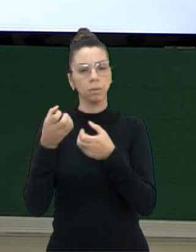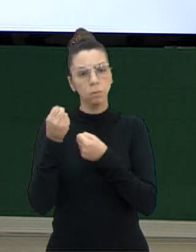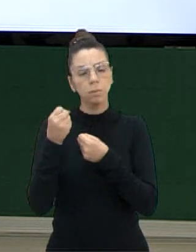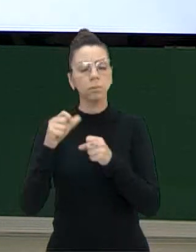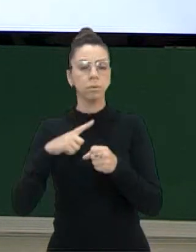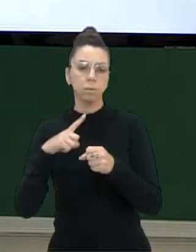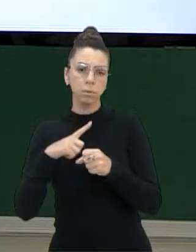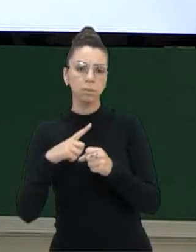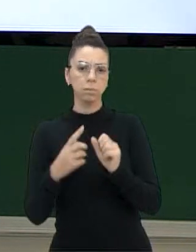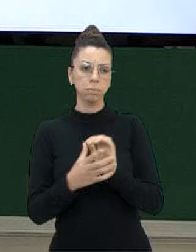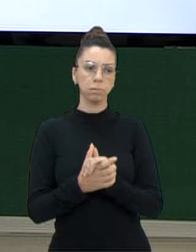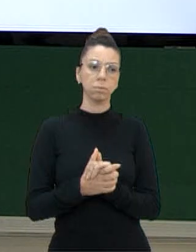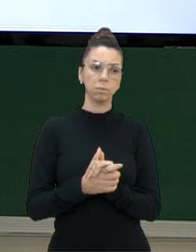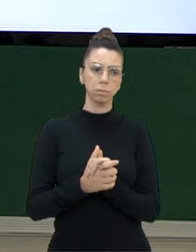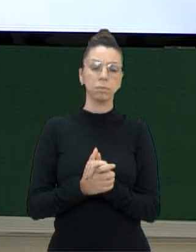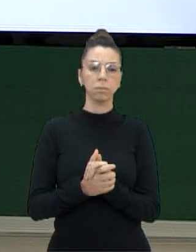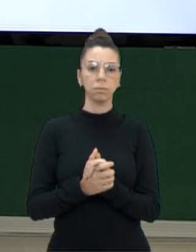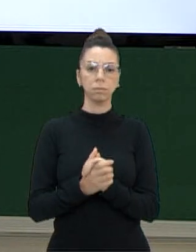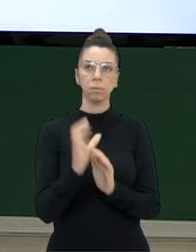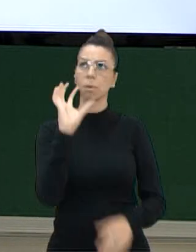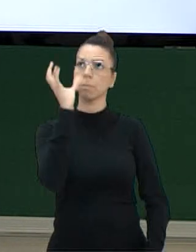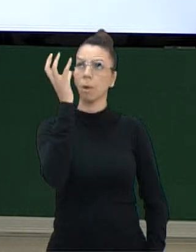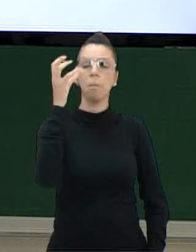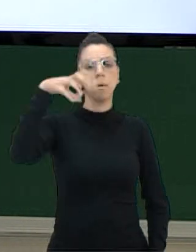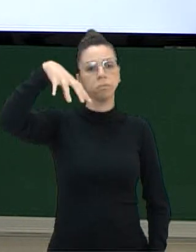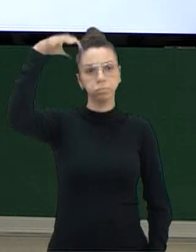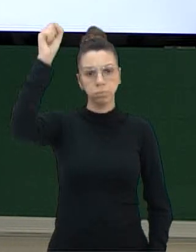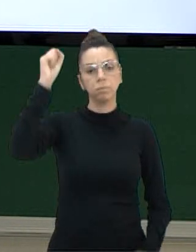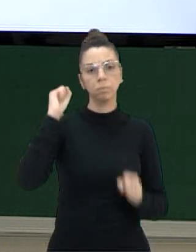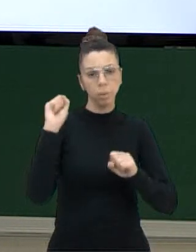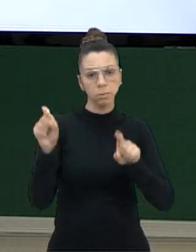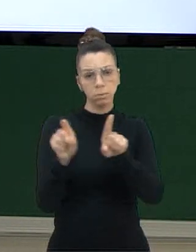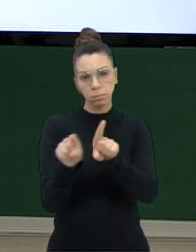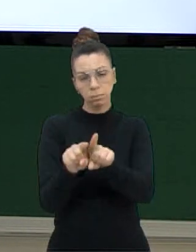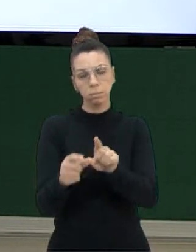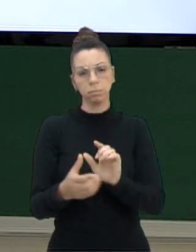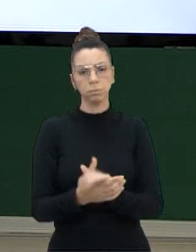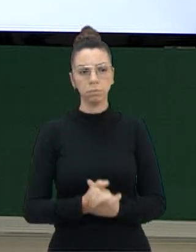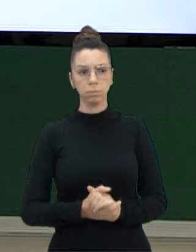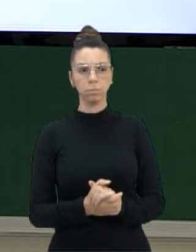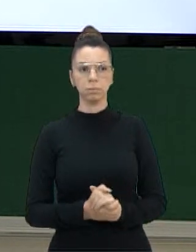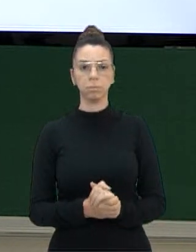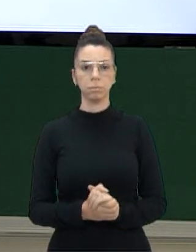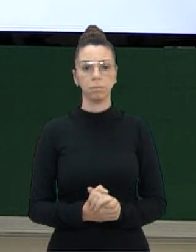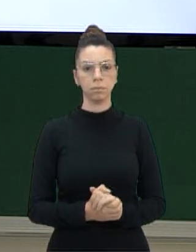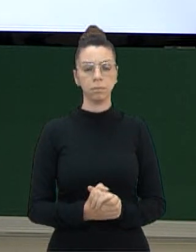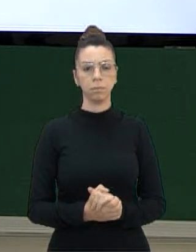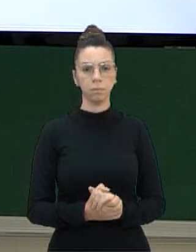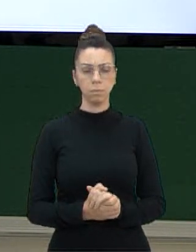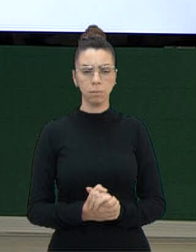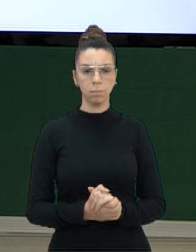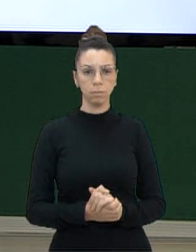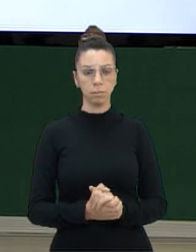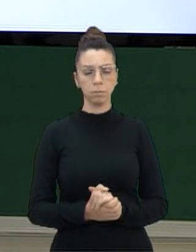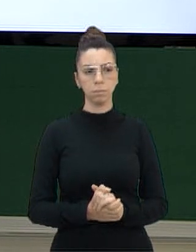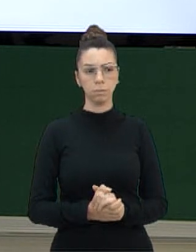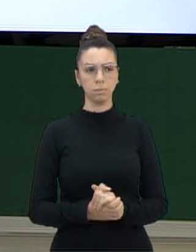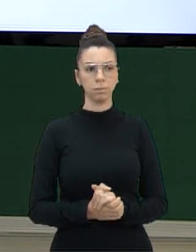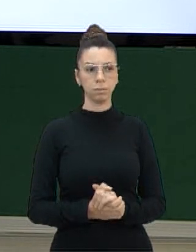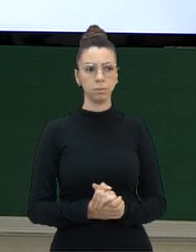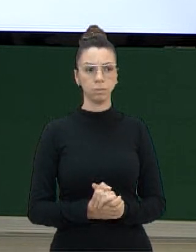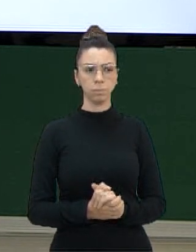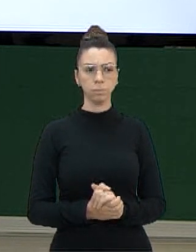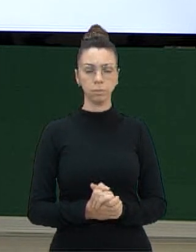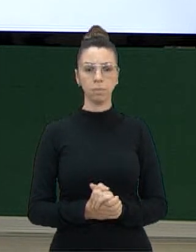pode designar, sim, o foco, uma lâmpada também, sim? La mesilla de centro, uma mesa, olha a terminação